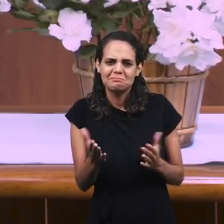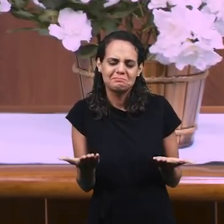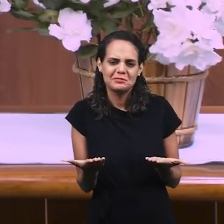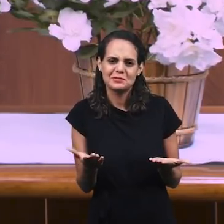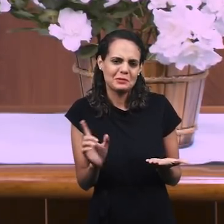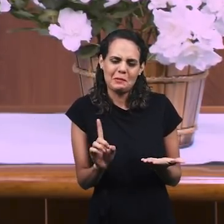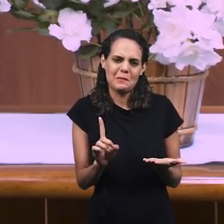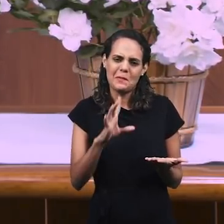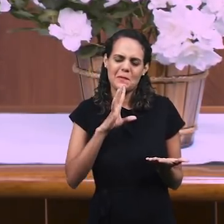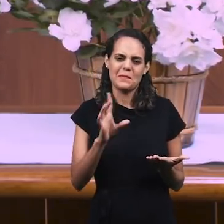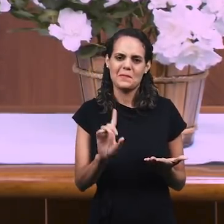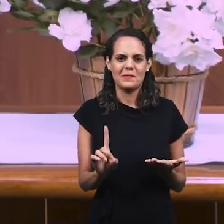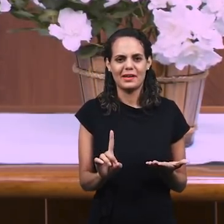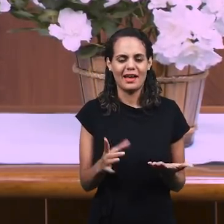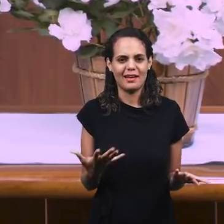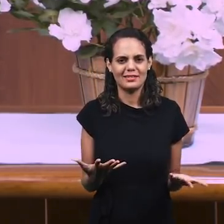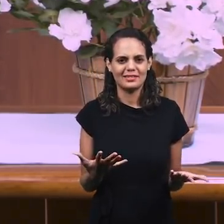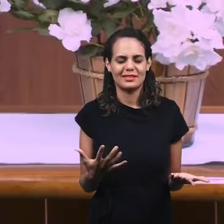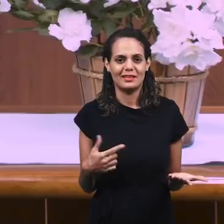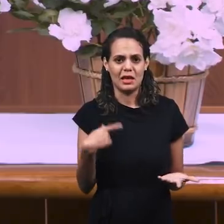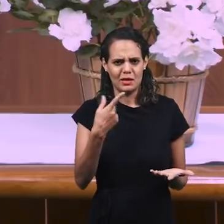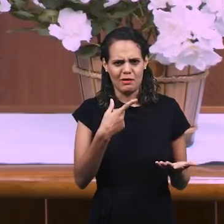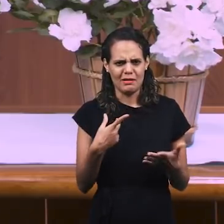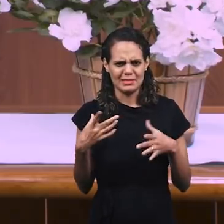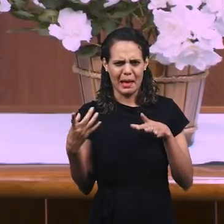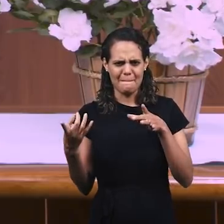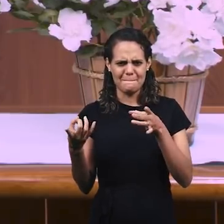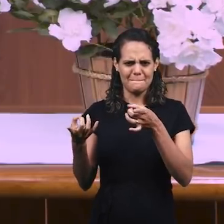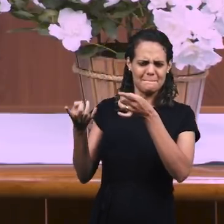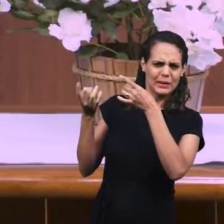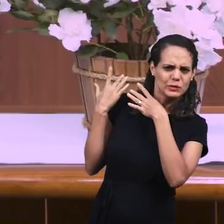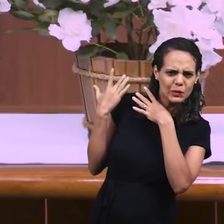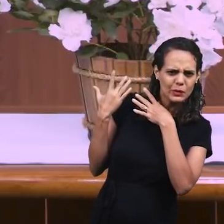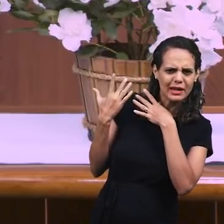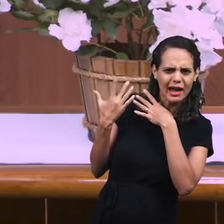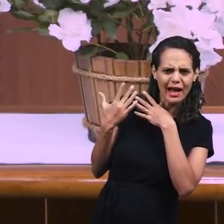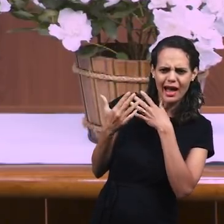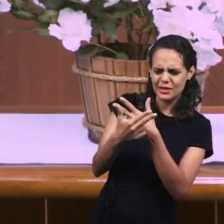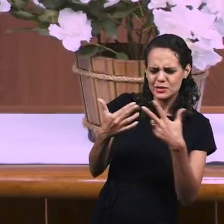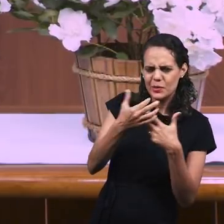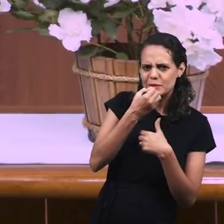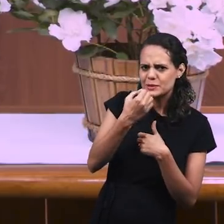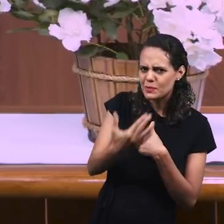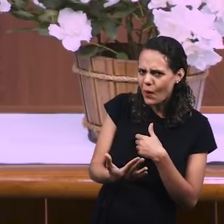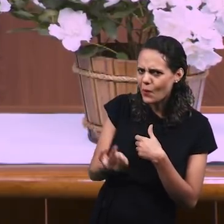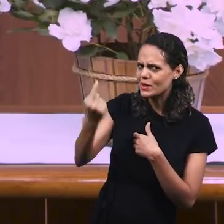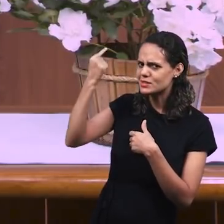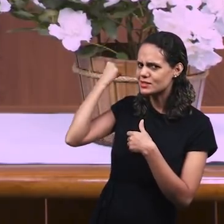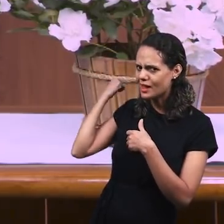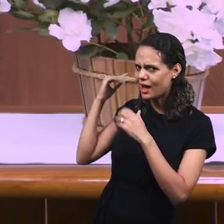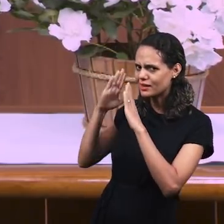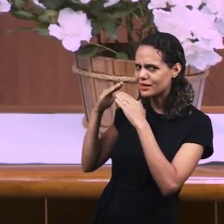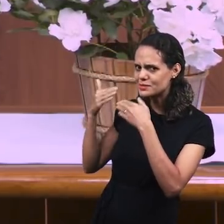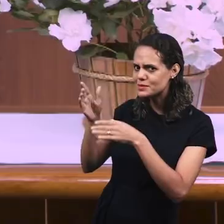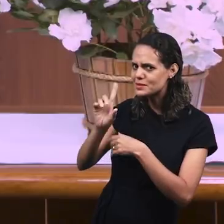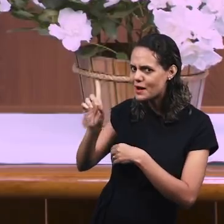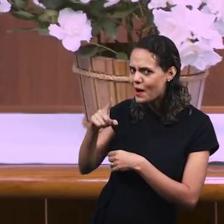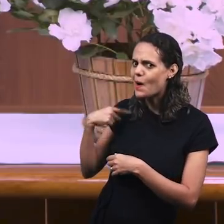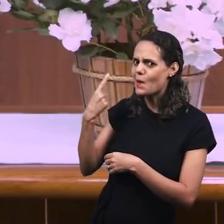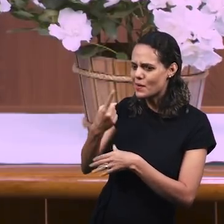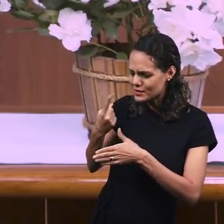usos e costumes, né? Que a palavra fala isso, nós não devemos abandonar os bons costumes, melhor dizendo, os bons